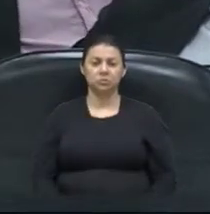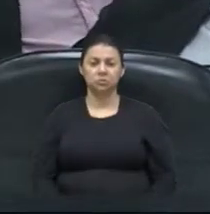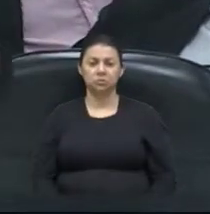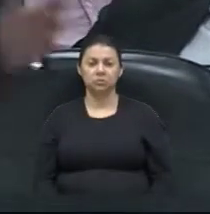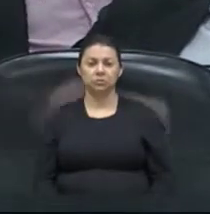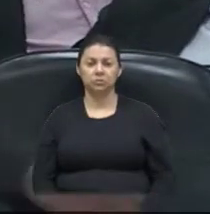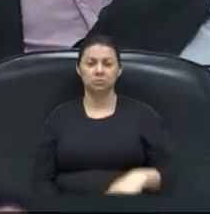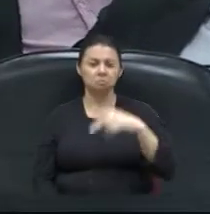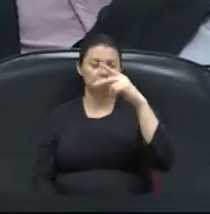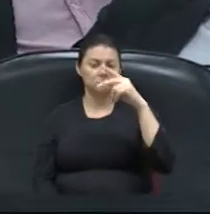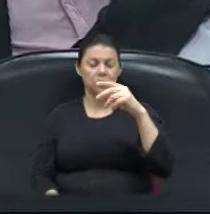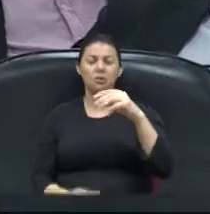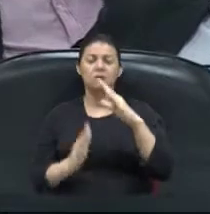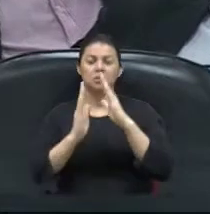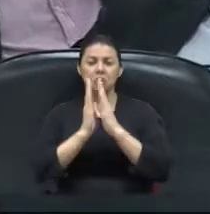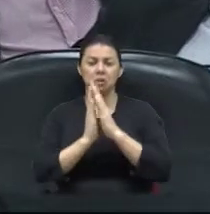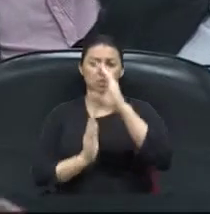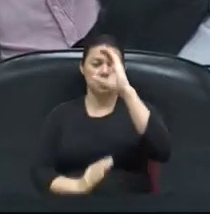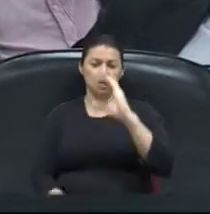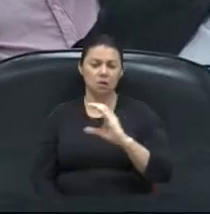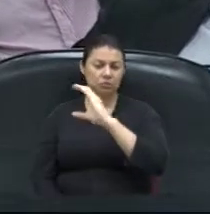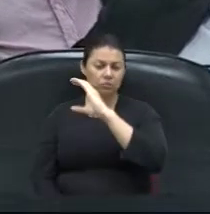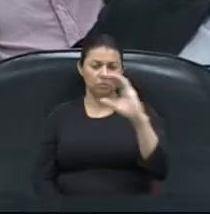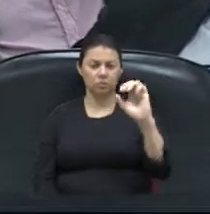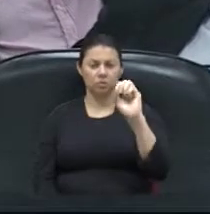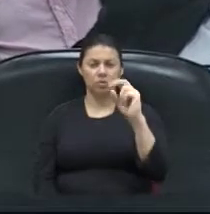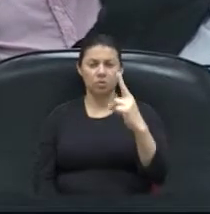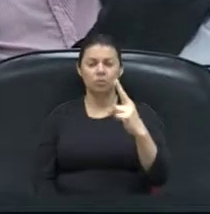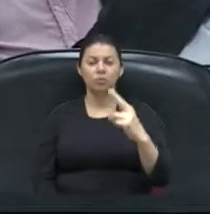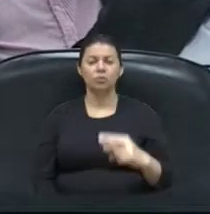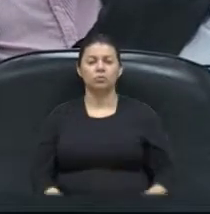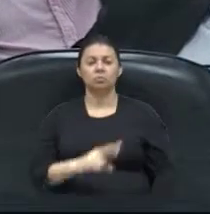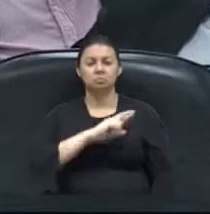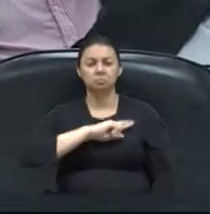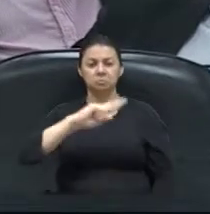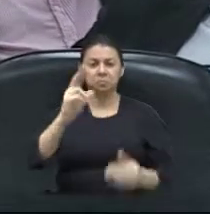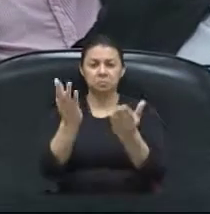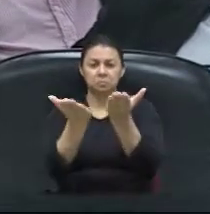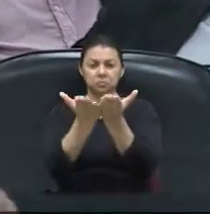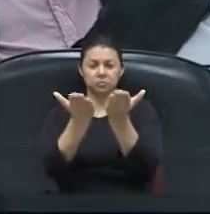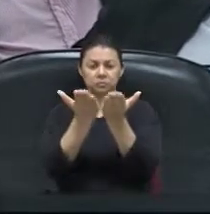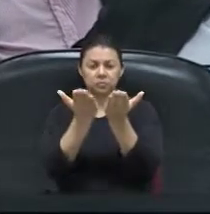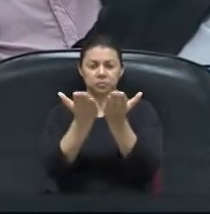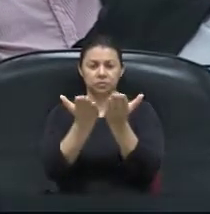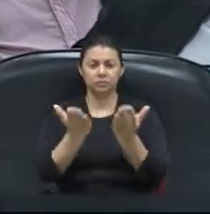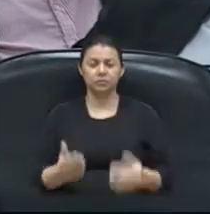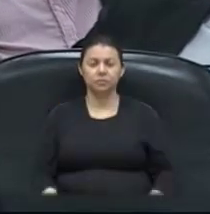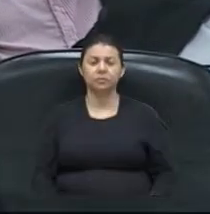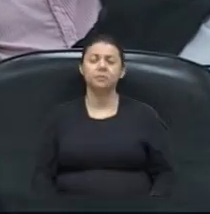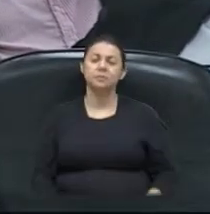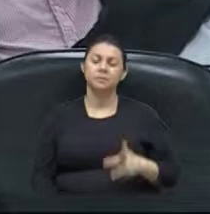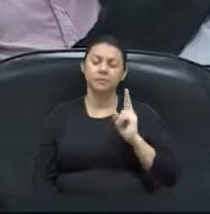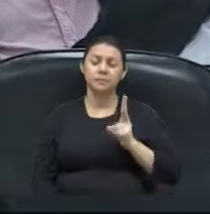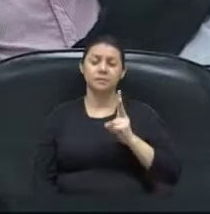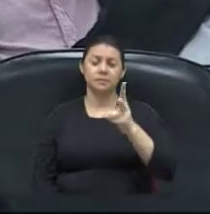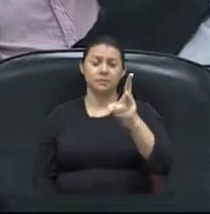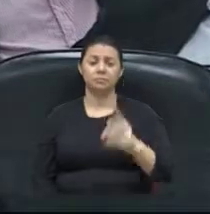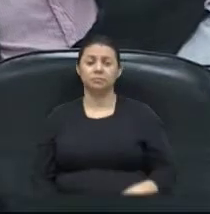igreja católica seja tinha algo dentro dele